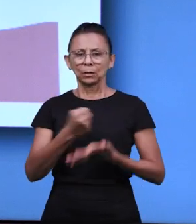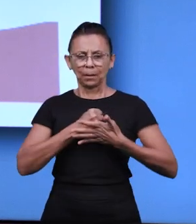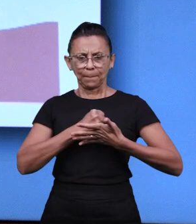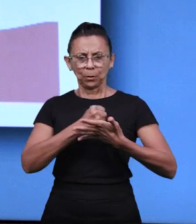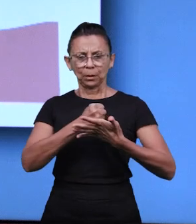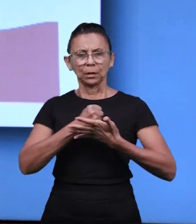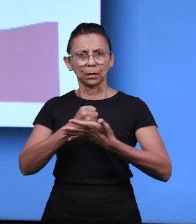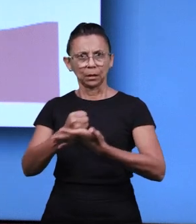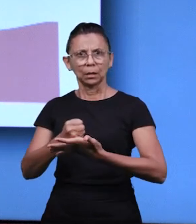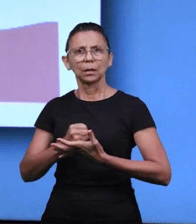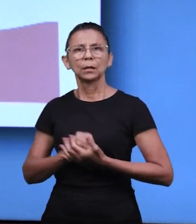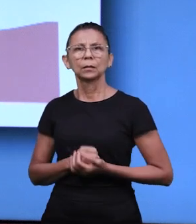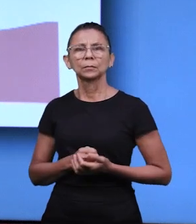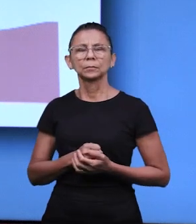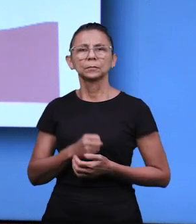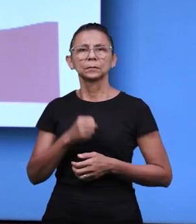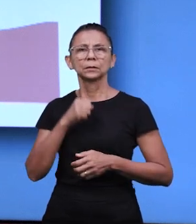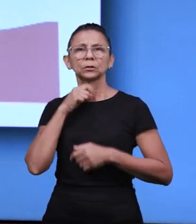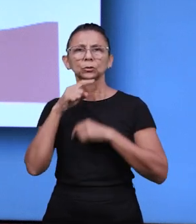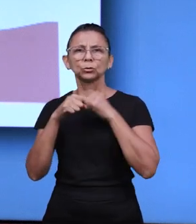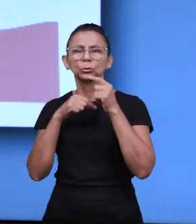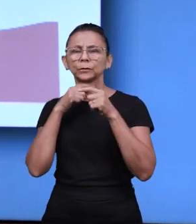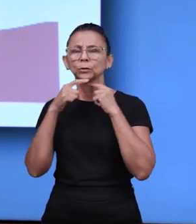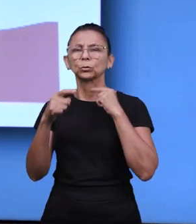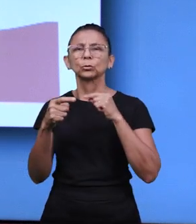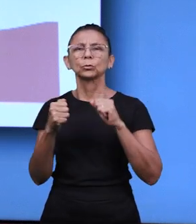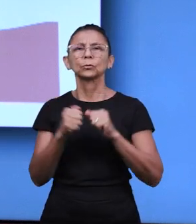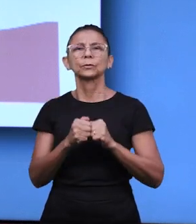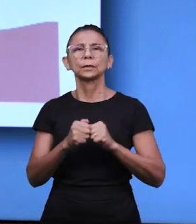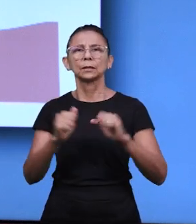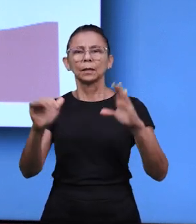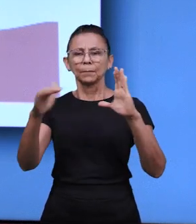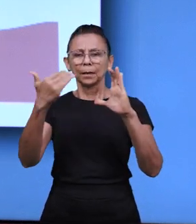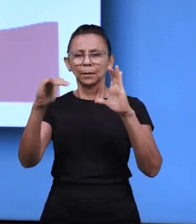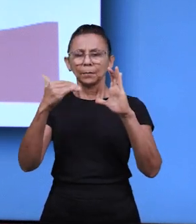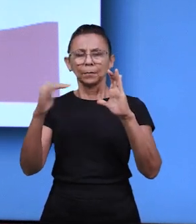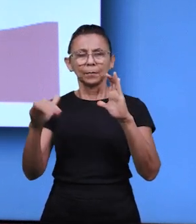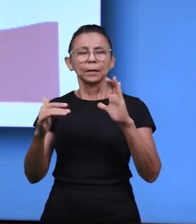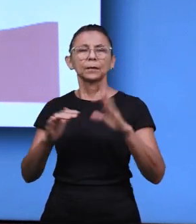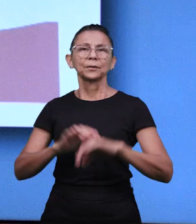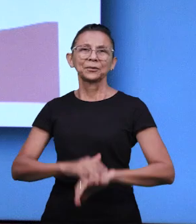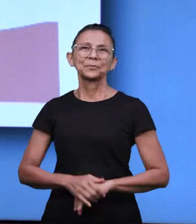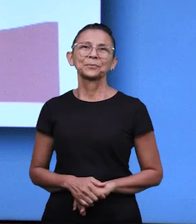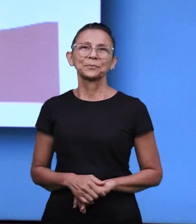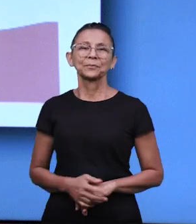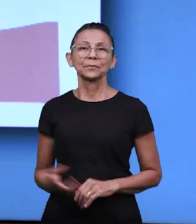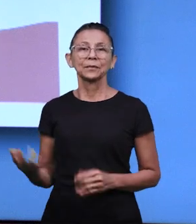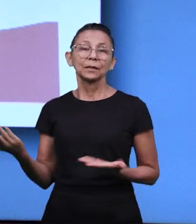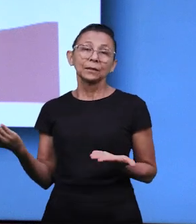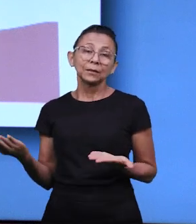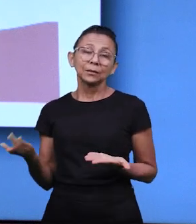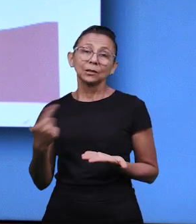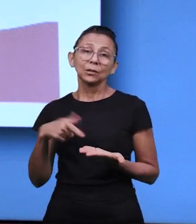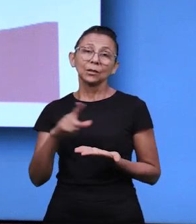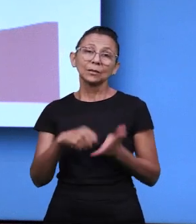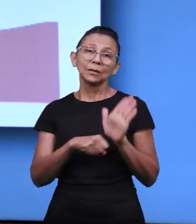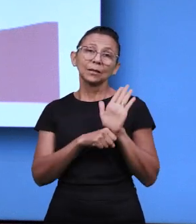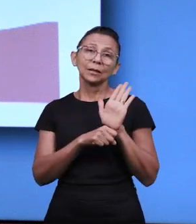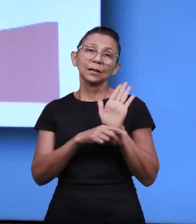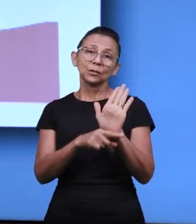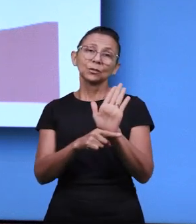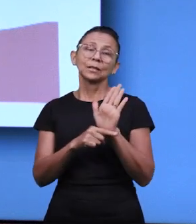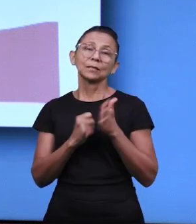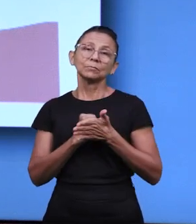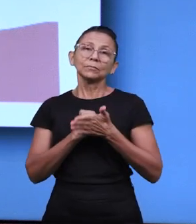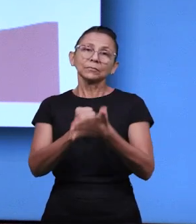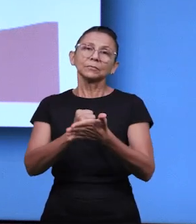na acessibilidade, mande suas dúvidas, nós temos um e-mail, nós temos um acesso para os irmãos, estamos aqui justamente para